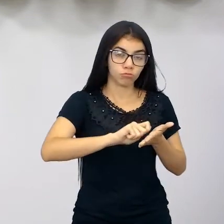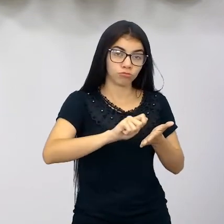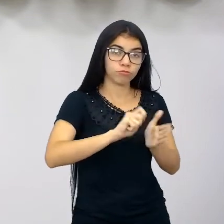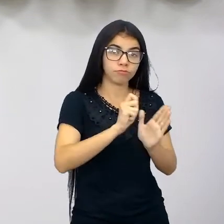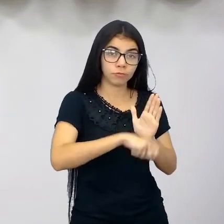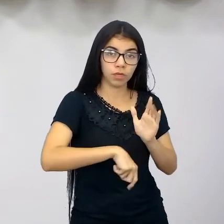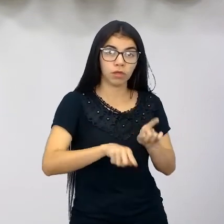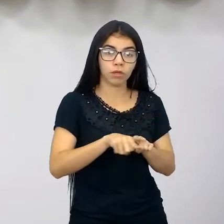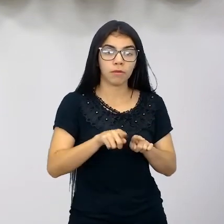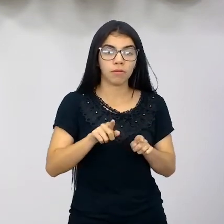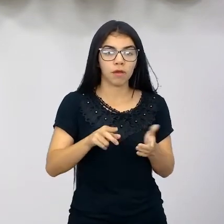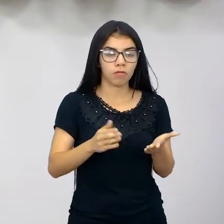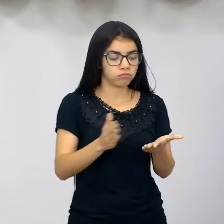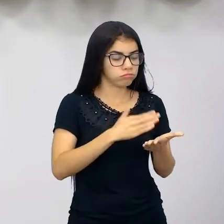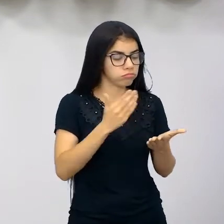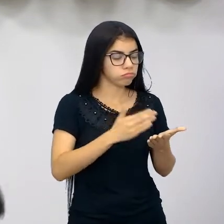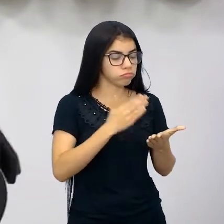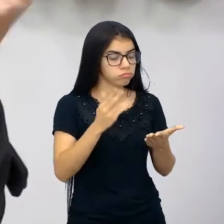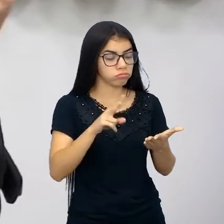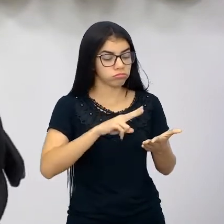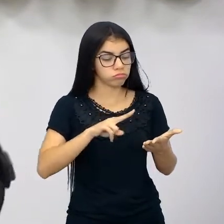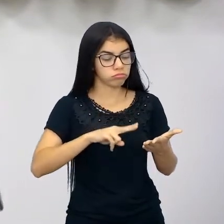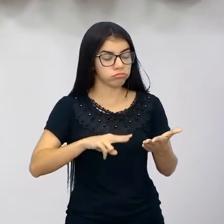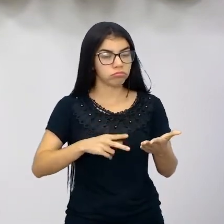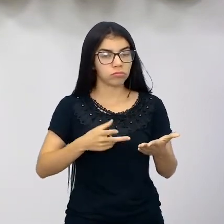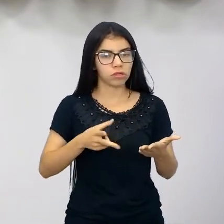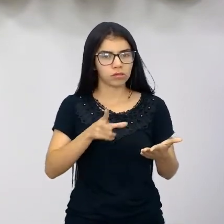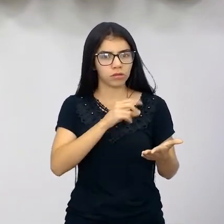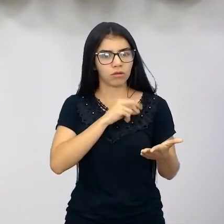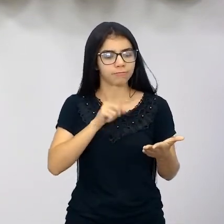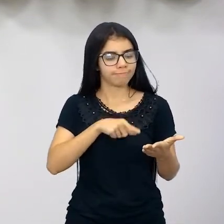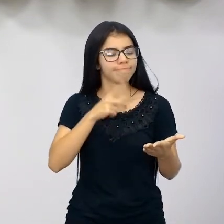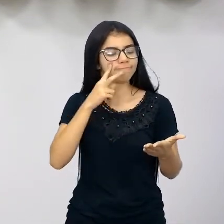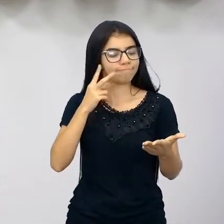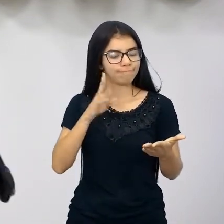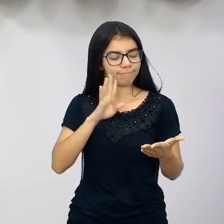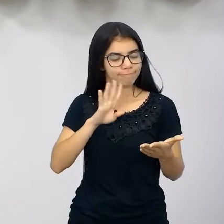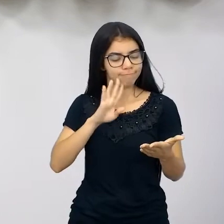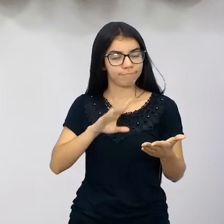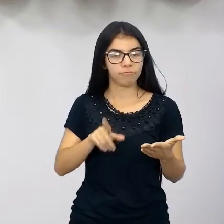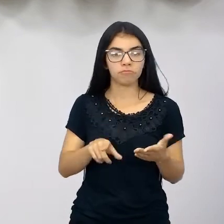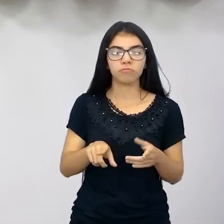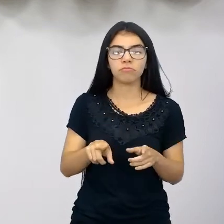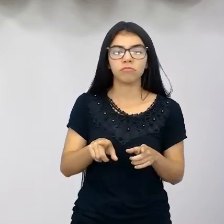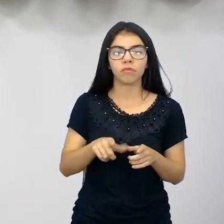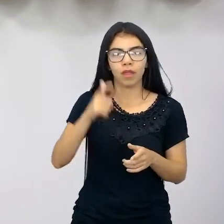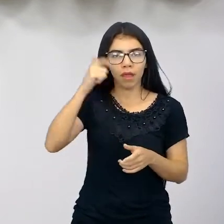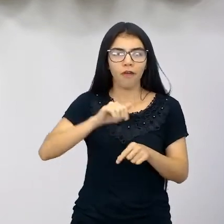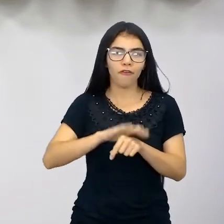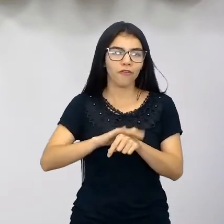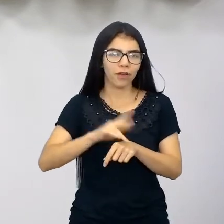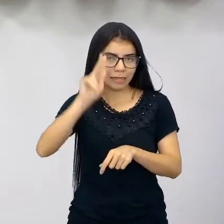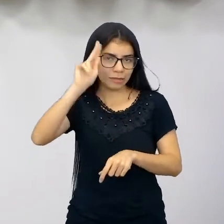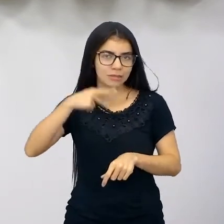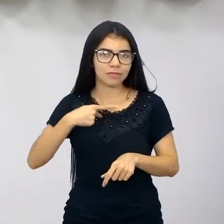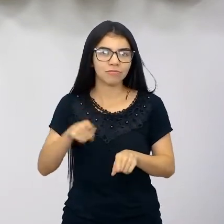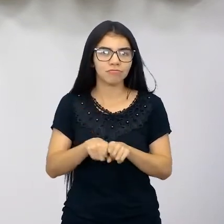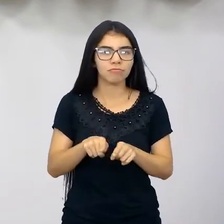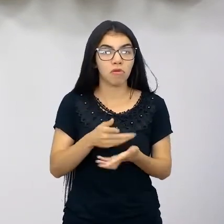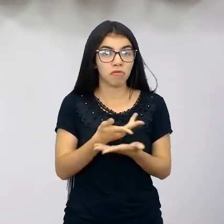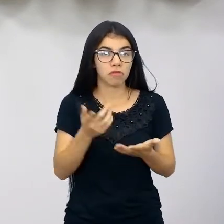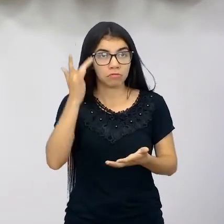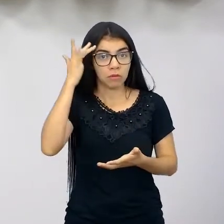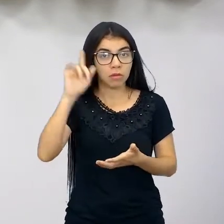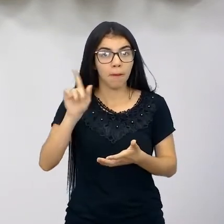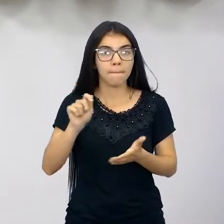anotações e ali você olhando, às vezes, fala, nossa, isso aqui. Enfim, eu funciono assim, né? Não sei como vocês funcionam, mas eu tenho